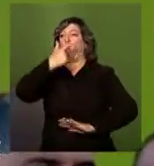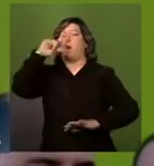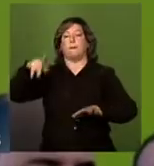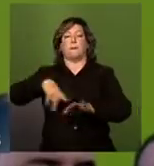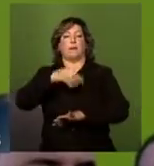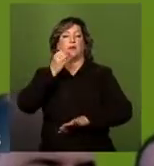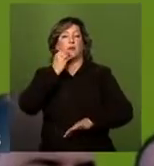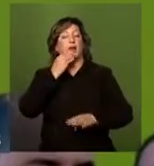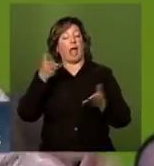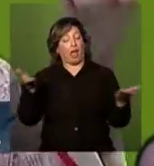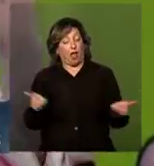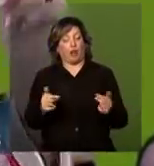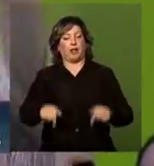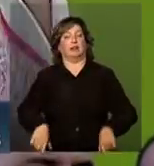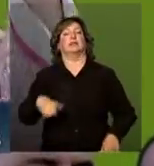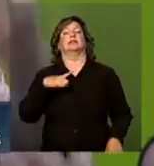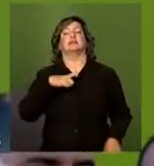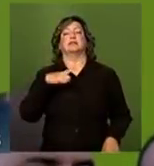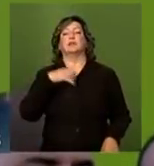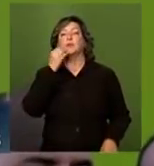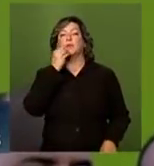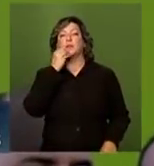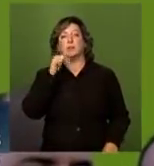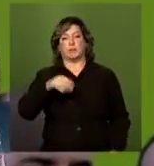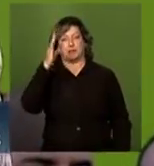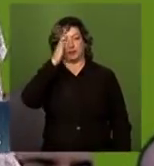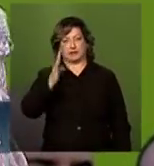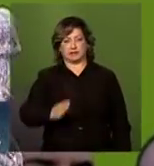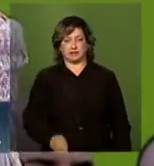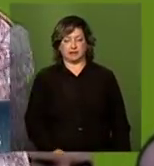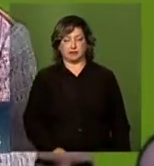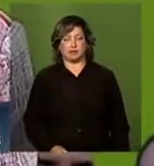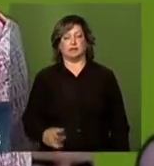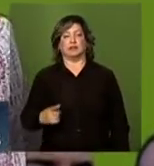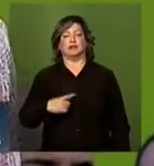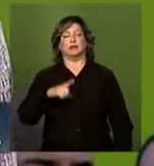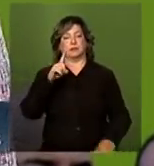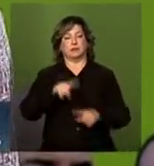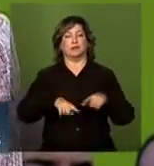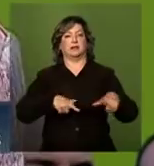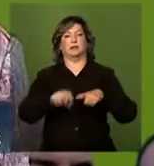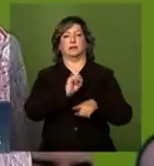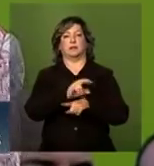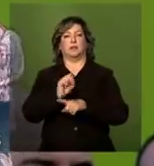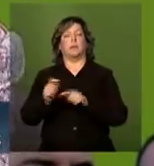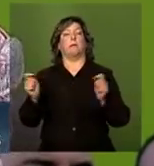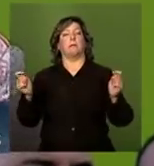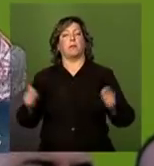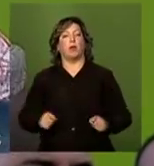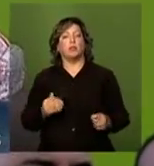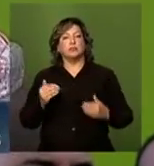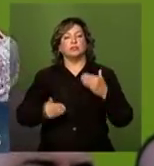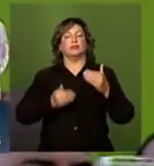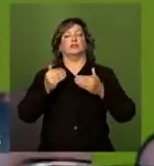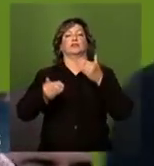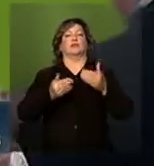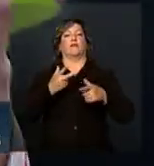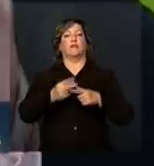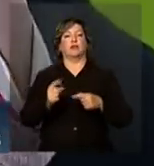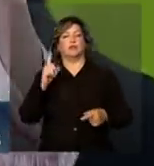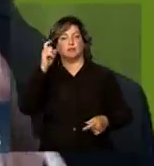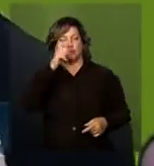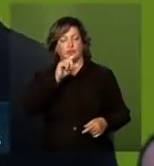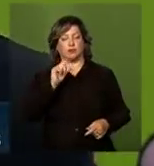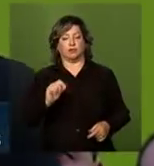oportunidade desse crescimento agora o nosso Brasil que hoje está em pleno emprego hoje superando as dificuldades